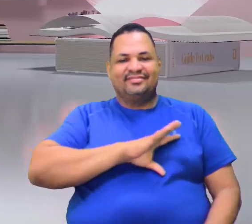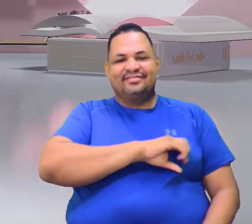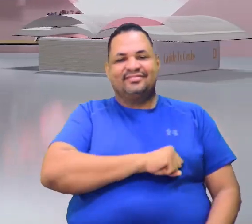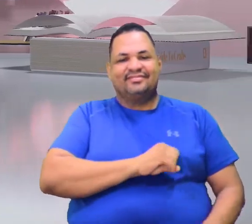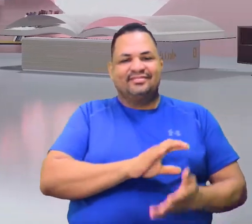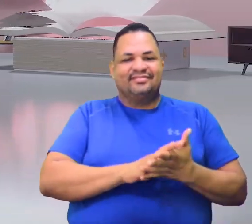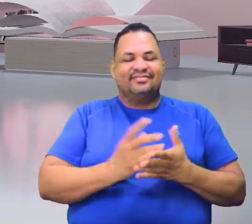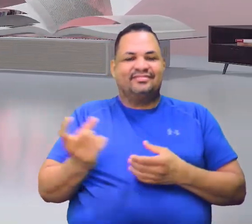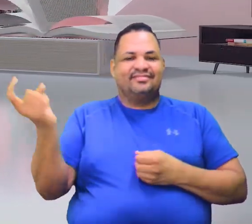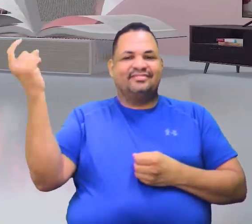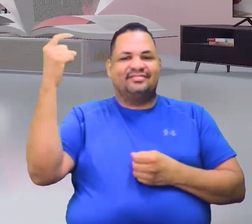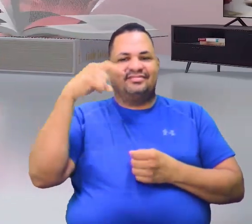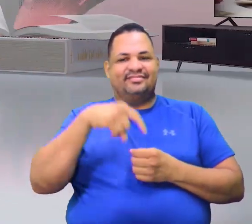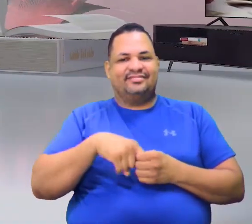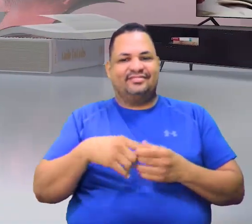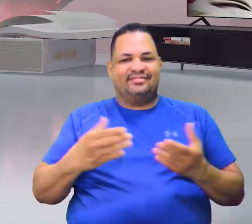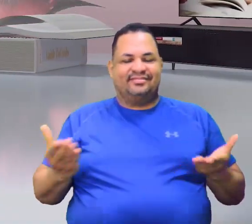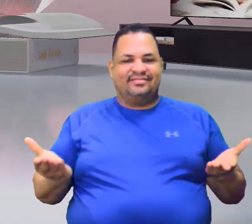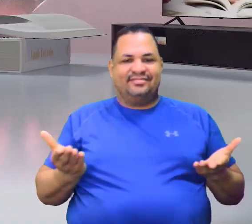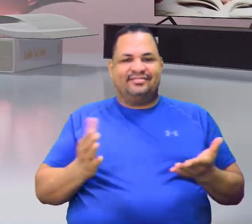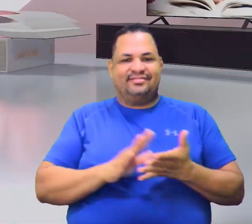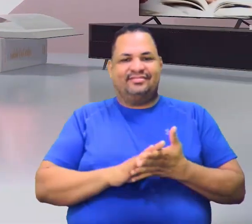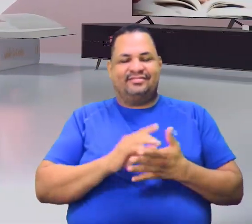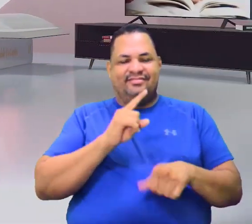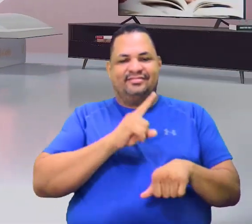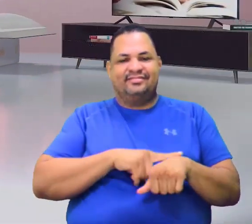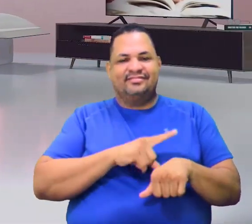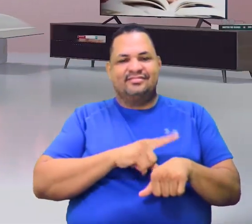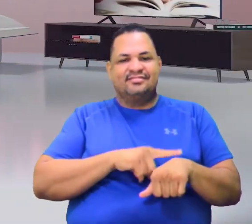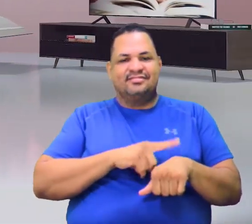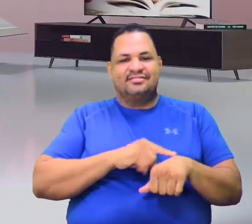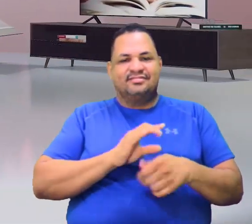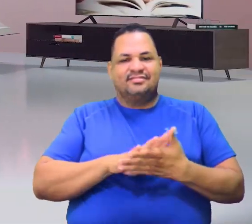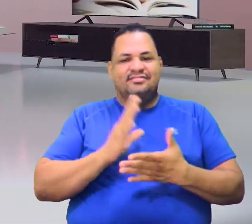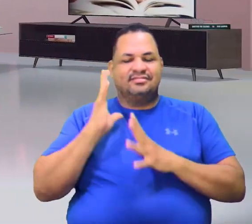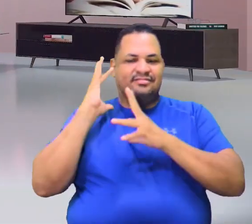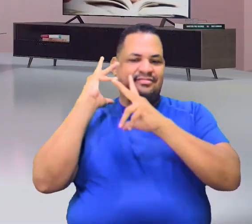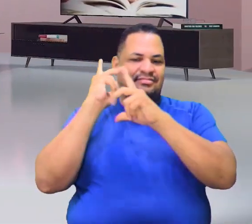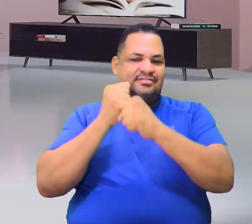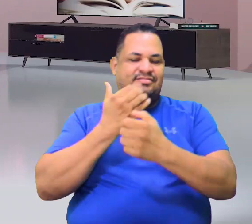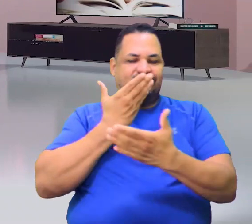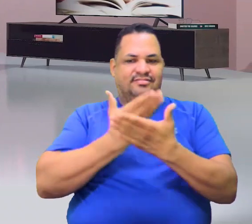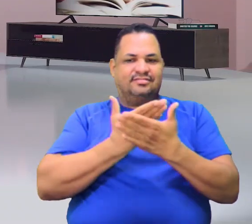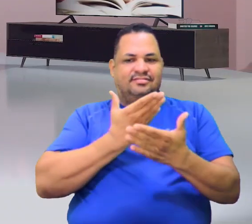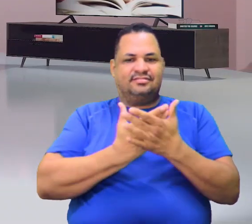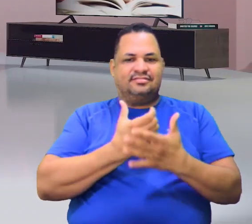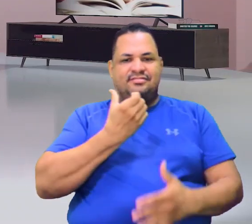amadinho, estamos de volta para o nosso momento de revisão. Aula